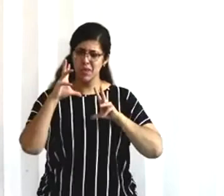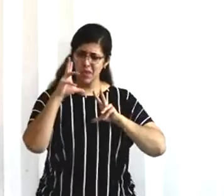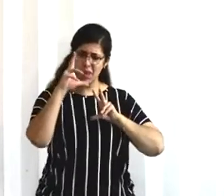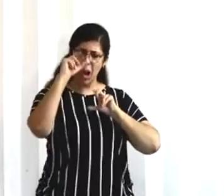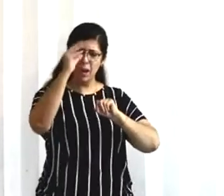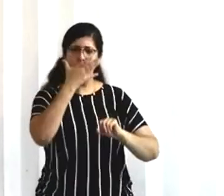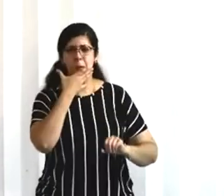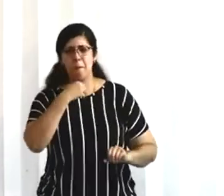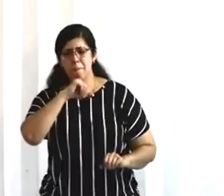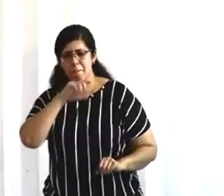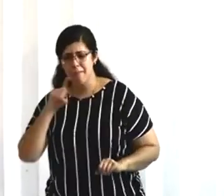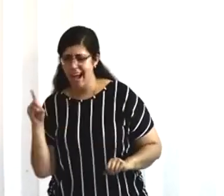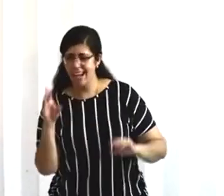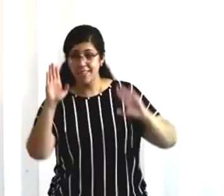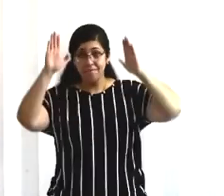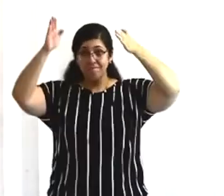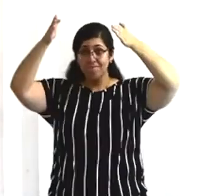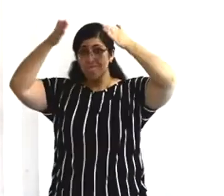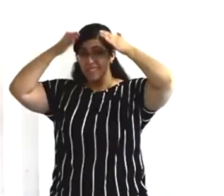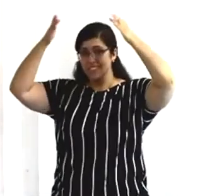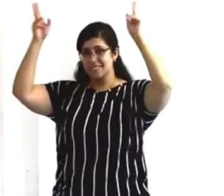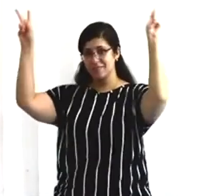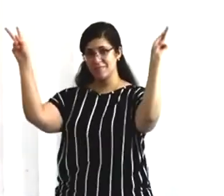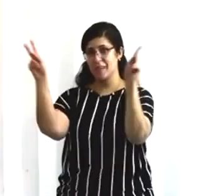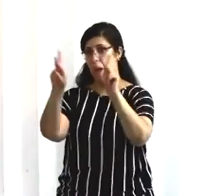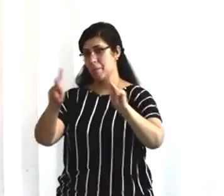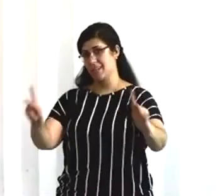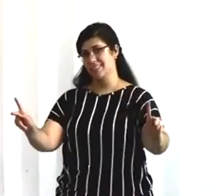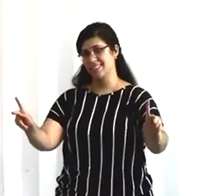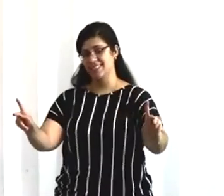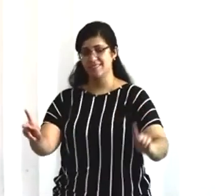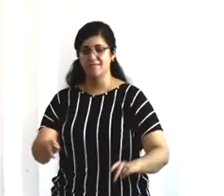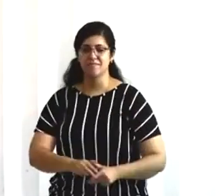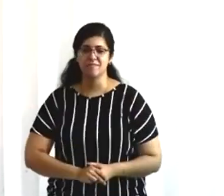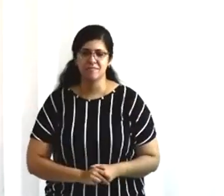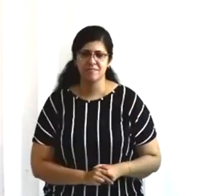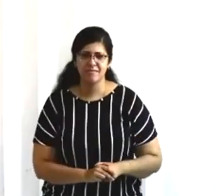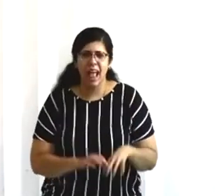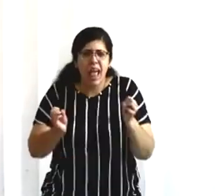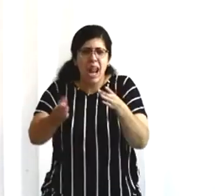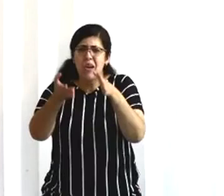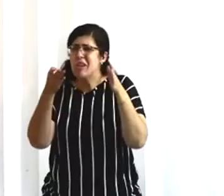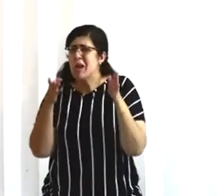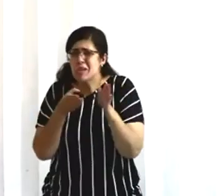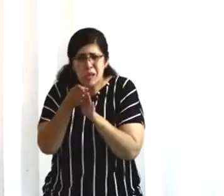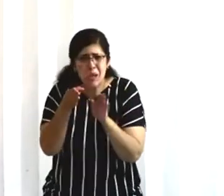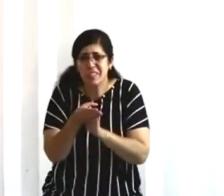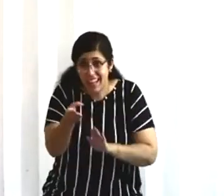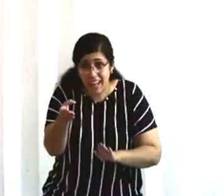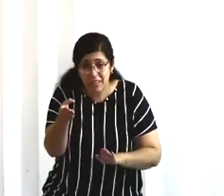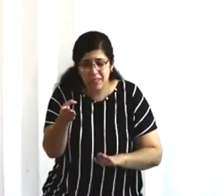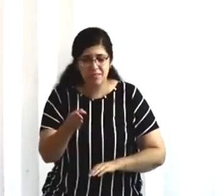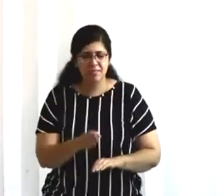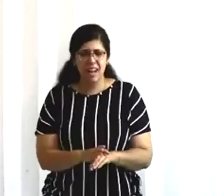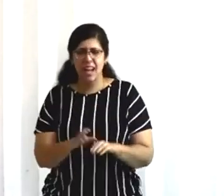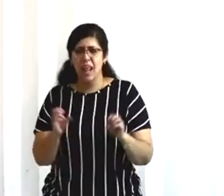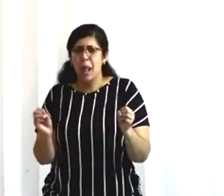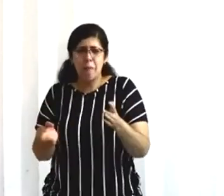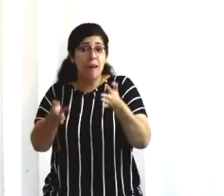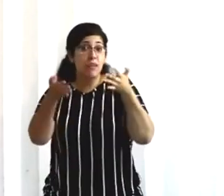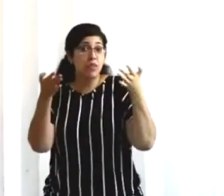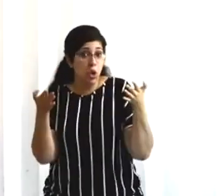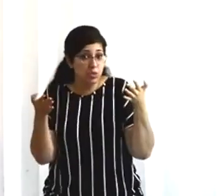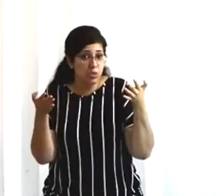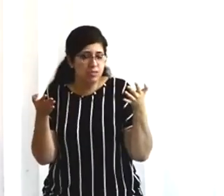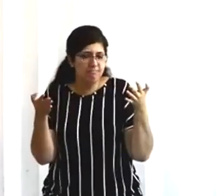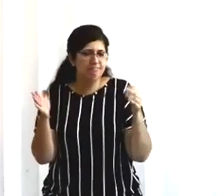e príncipe da paz. E por que maravilhoso conselheiro? Quando você vai no original e vê essa palavra maravilhoso, é muito